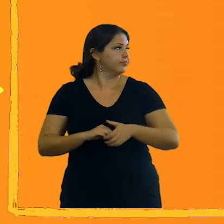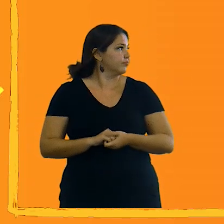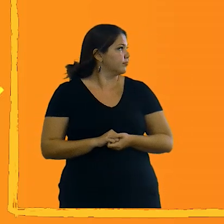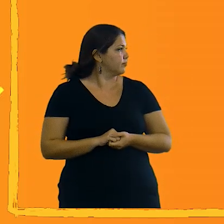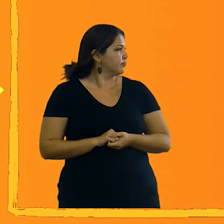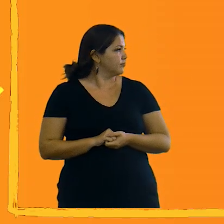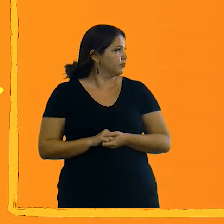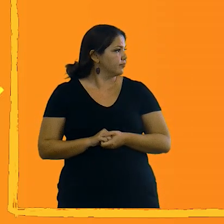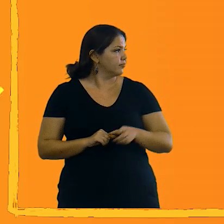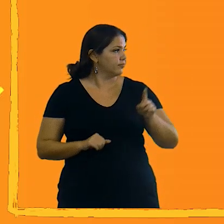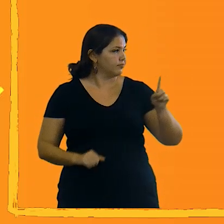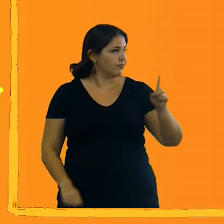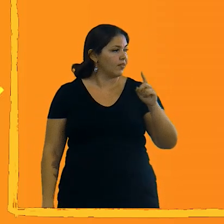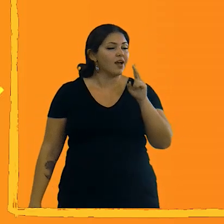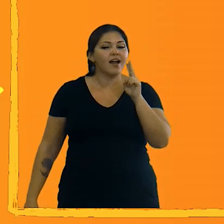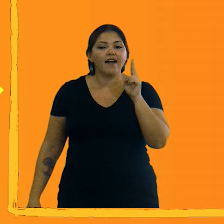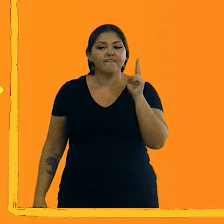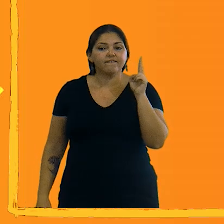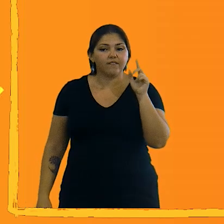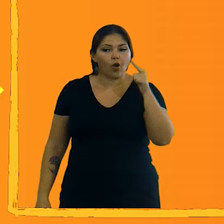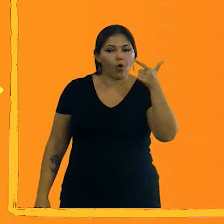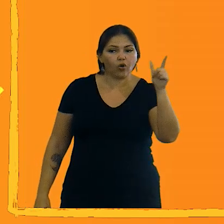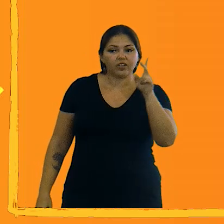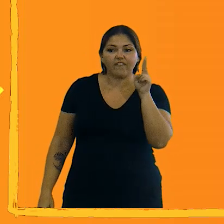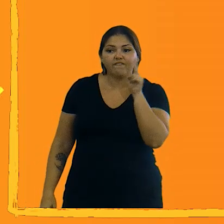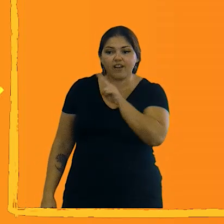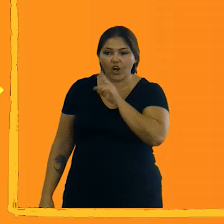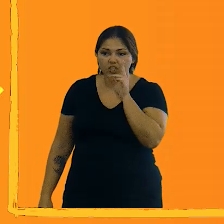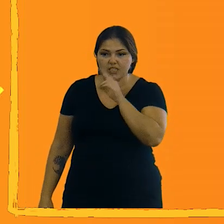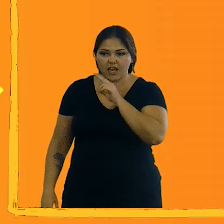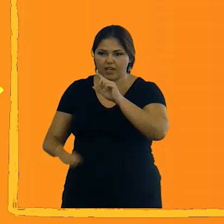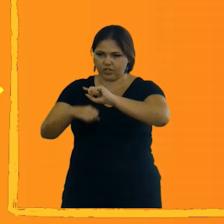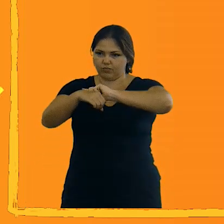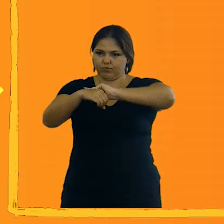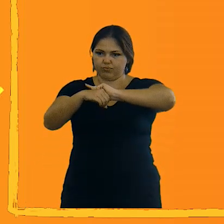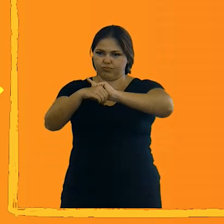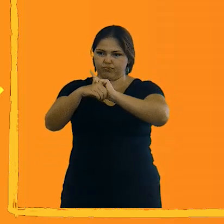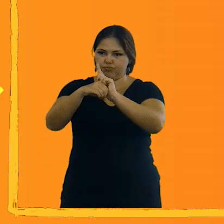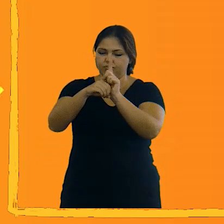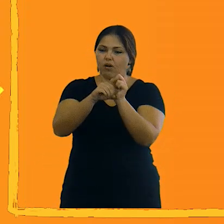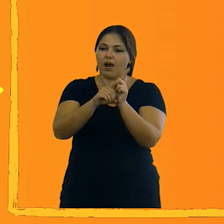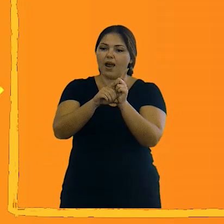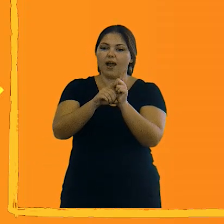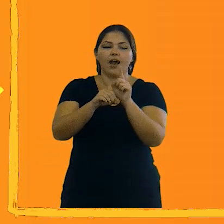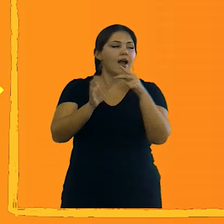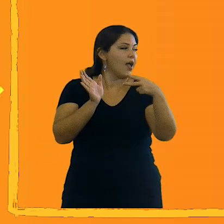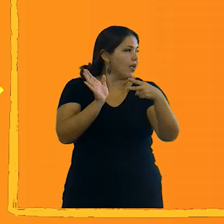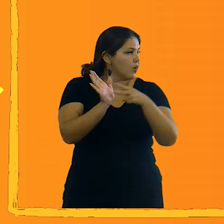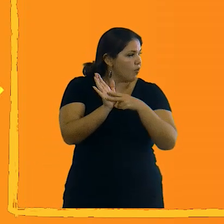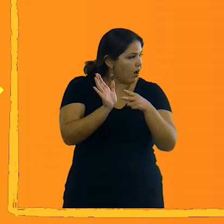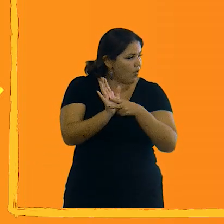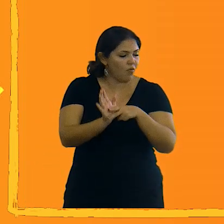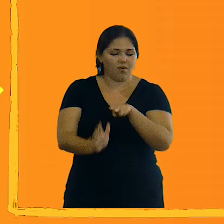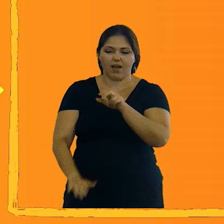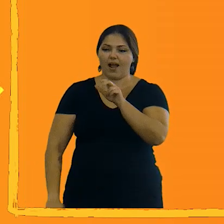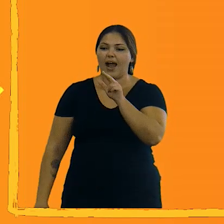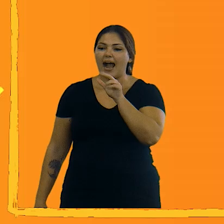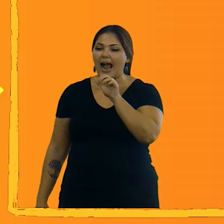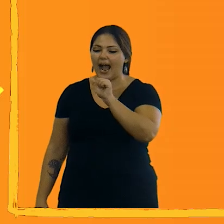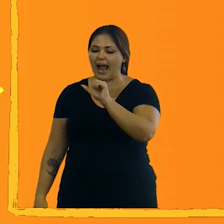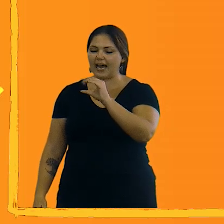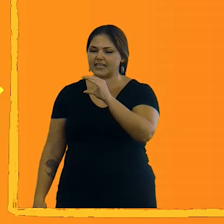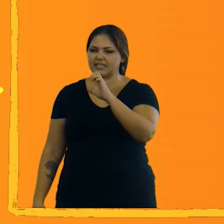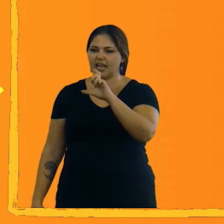de velocidade é aceleração vezes o tempo se eu considerar uma variação constante